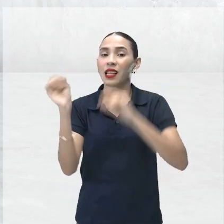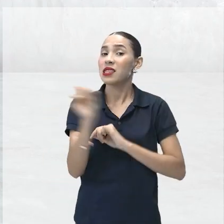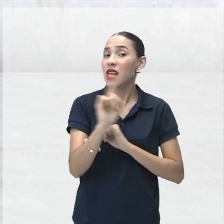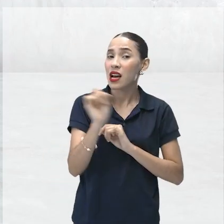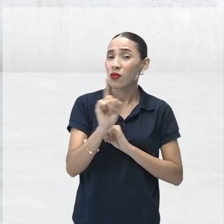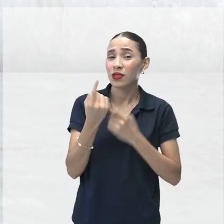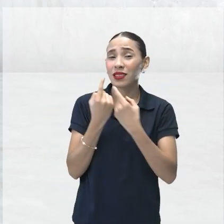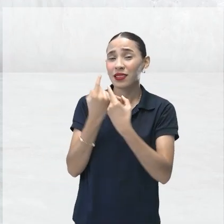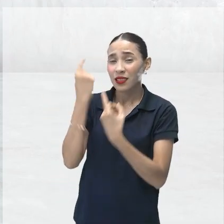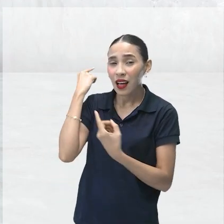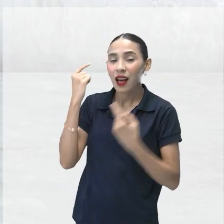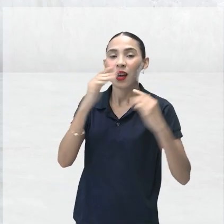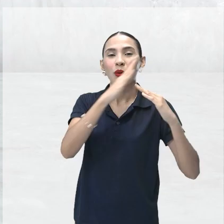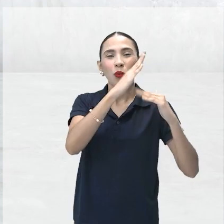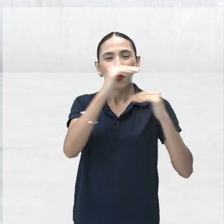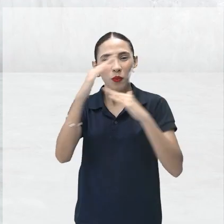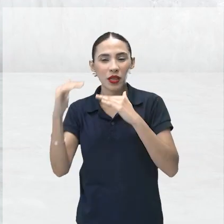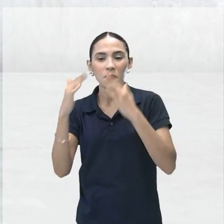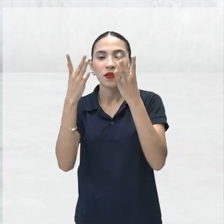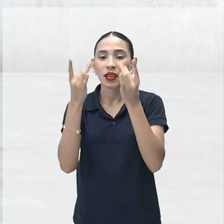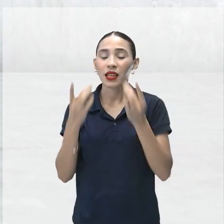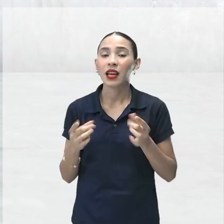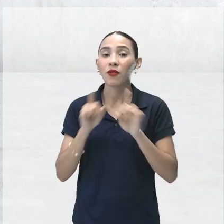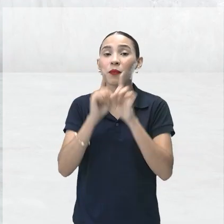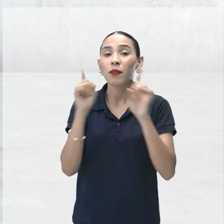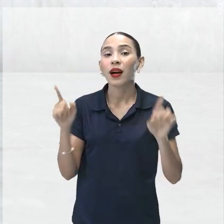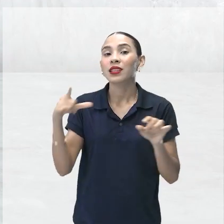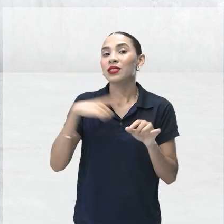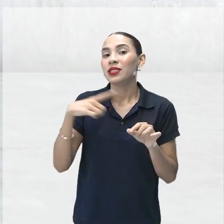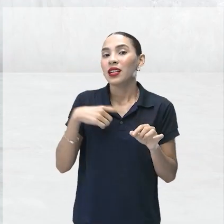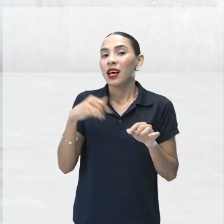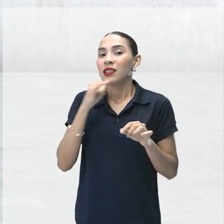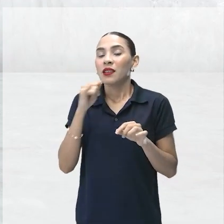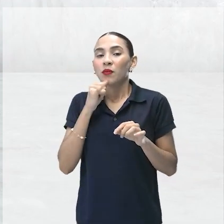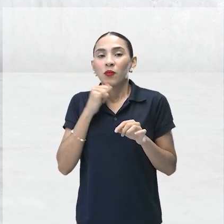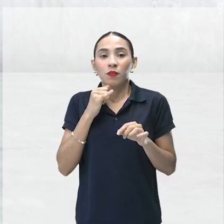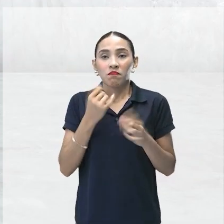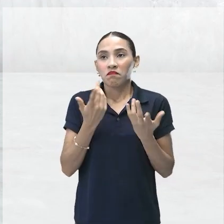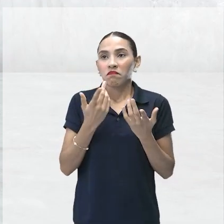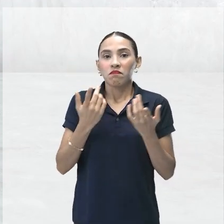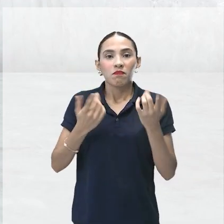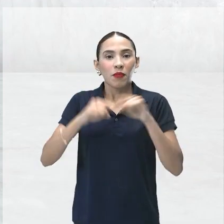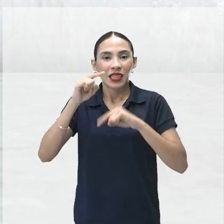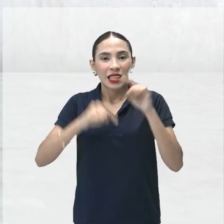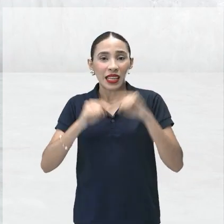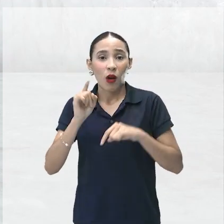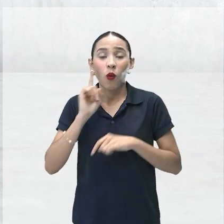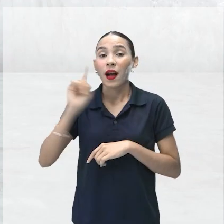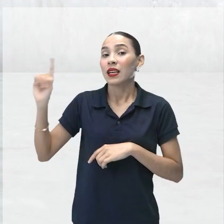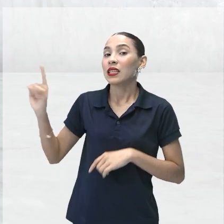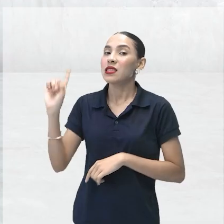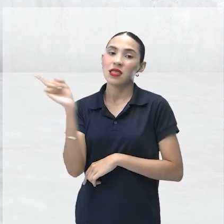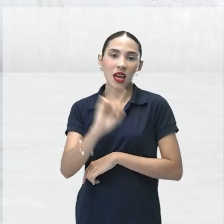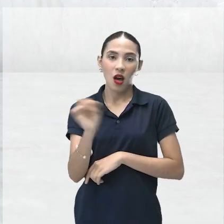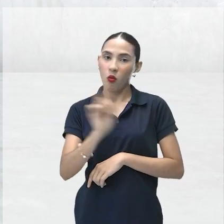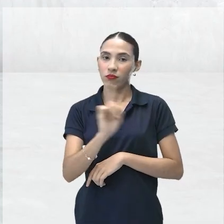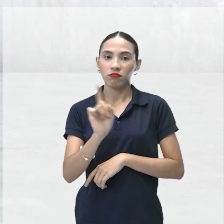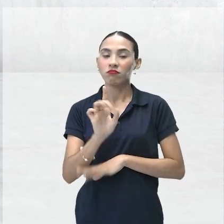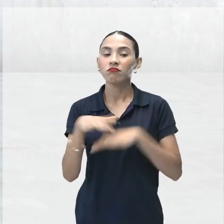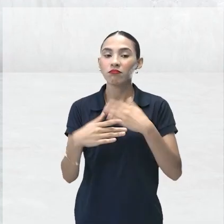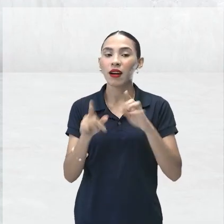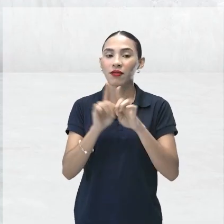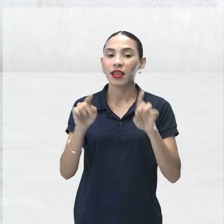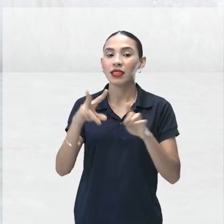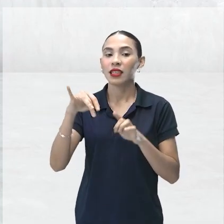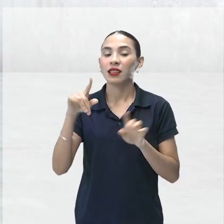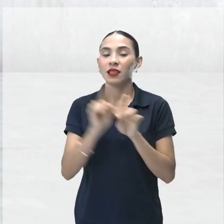Lá no cubismo eles fragmentavam, mas tinha algo figurativo. Aqui no abstracionismo não. E aqui nós vamos